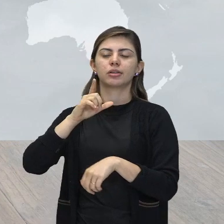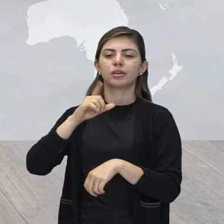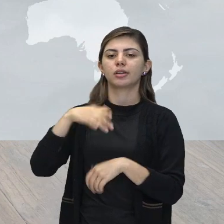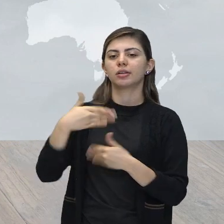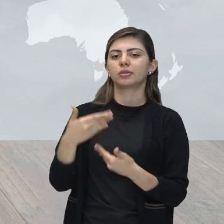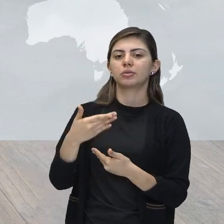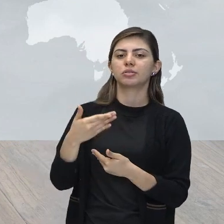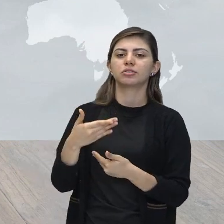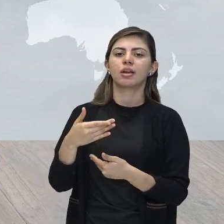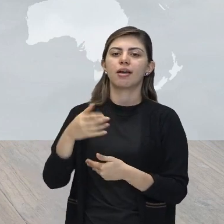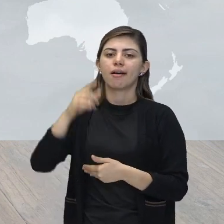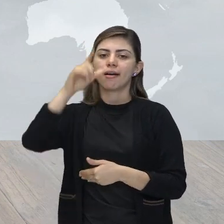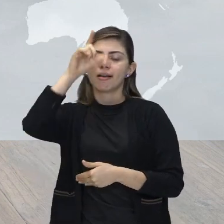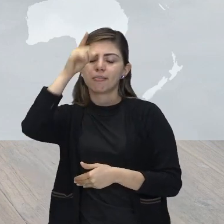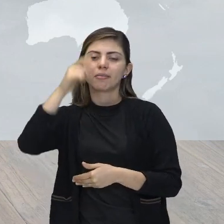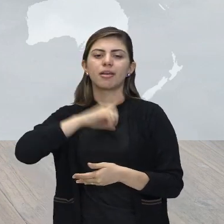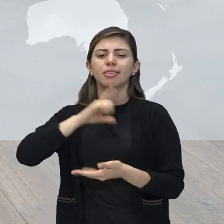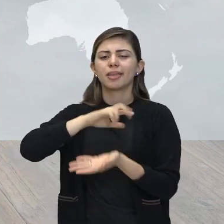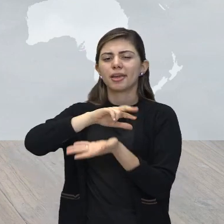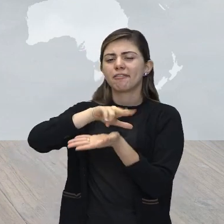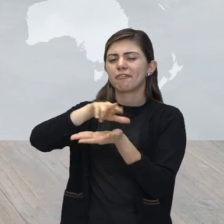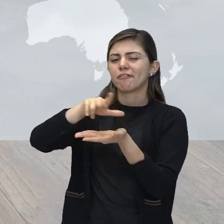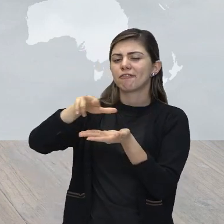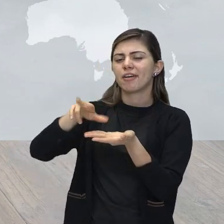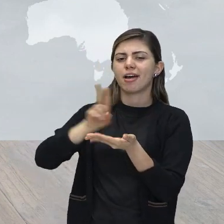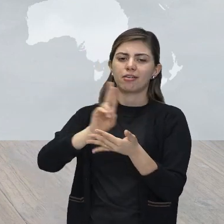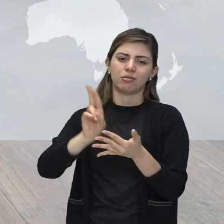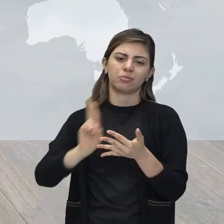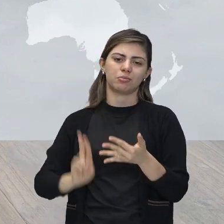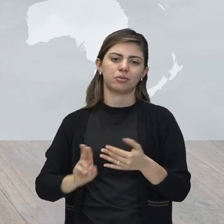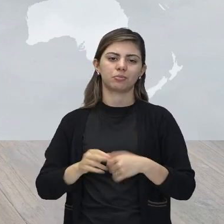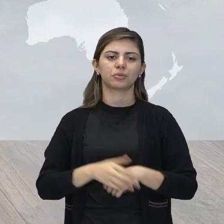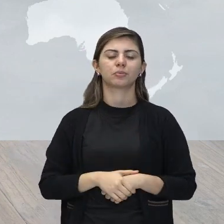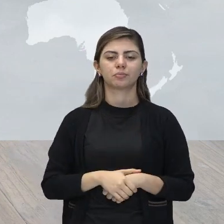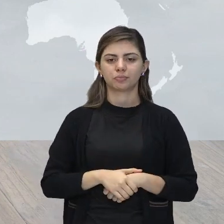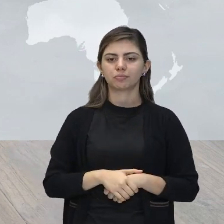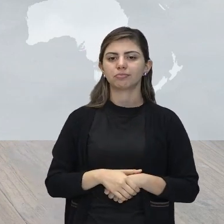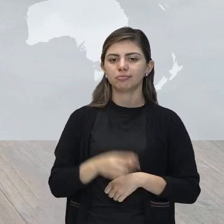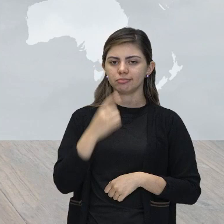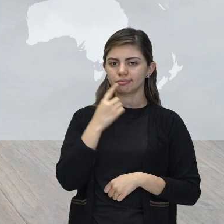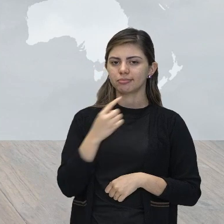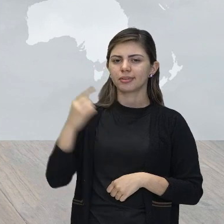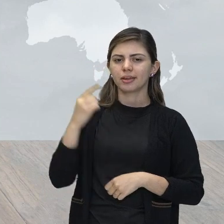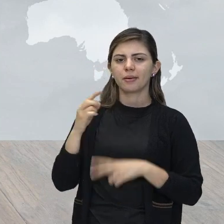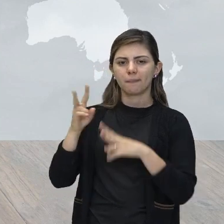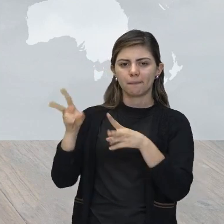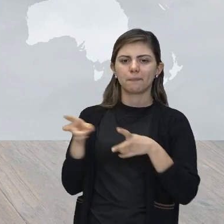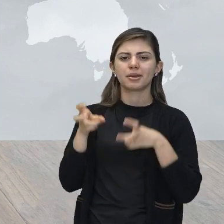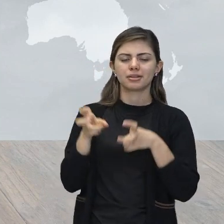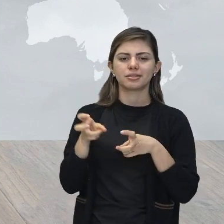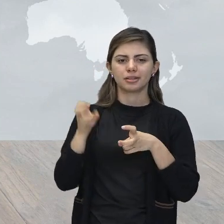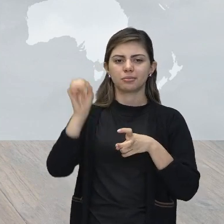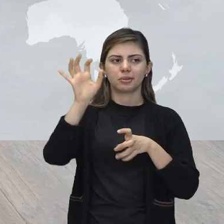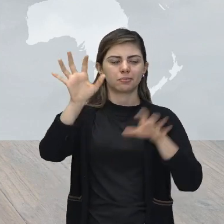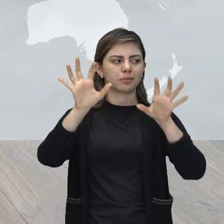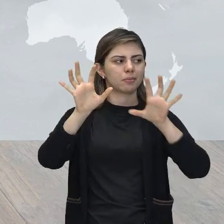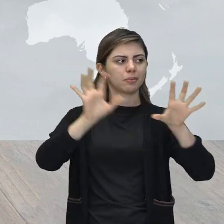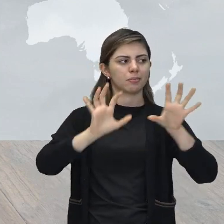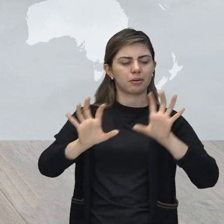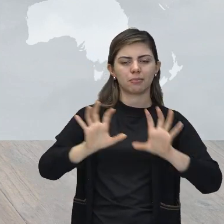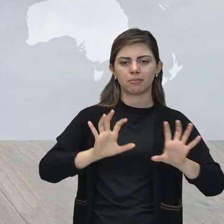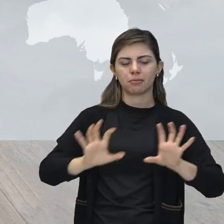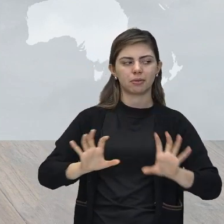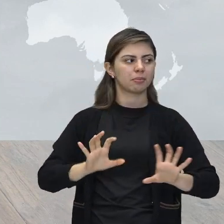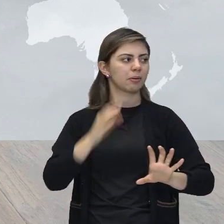assim sucessivamente aí nos outros países, Chen, Ken, perro, na Espanha,